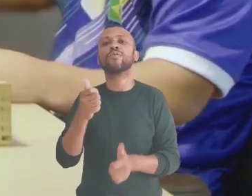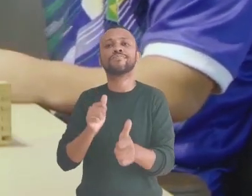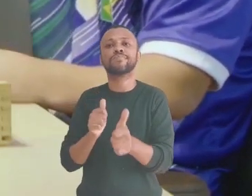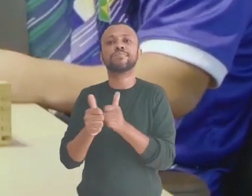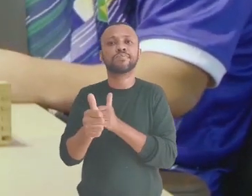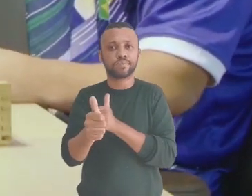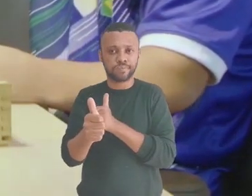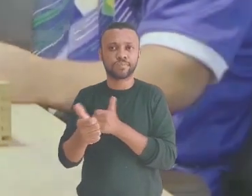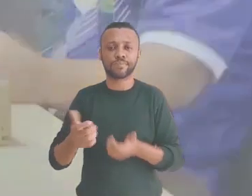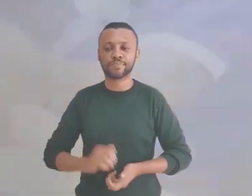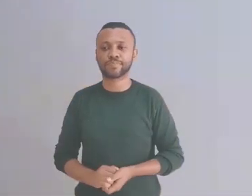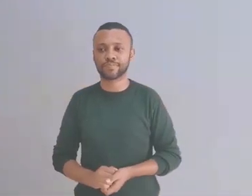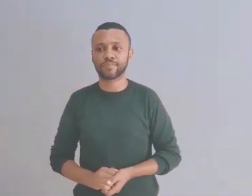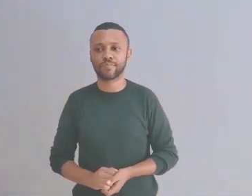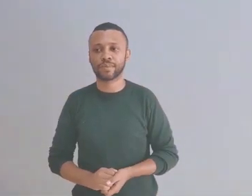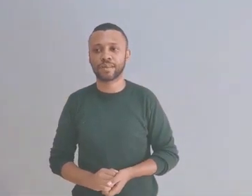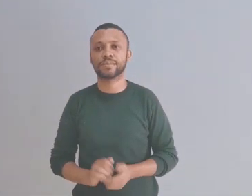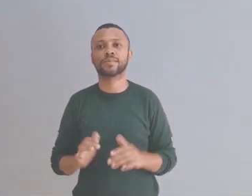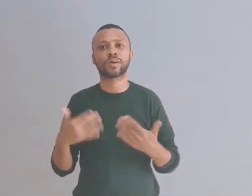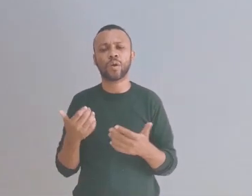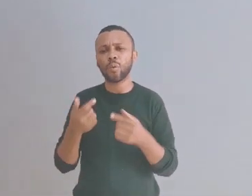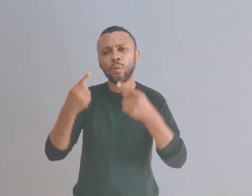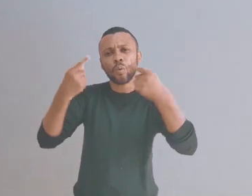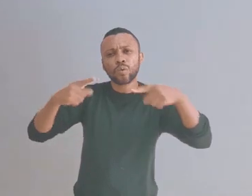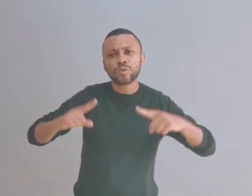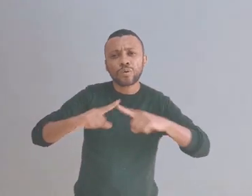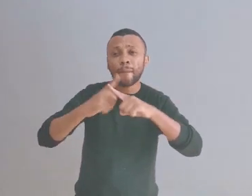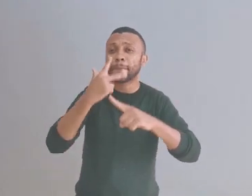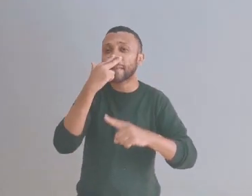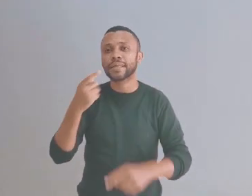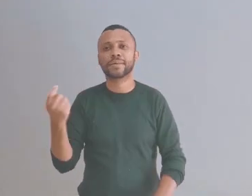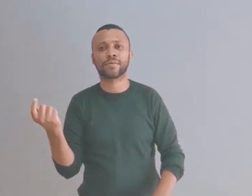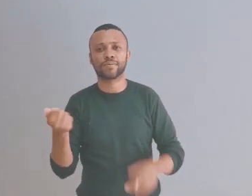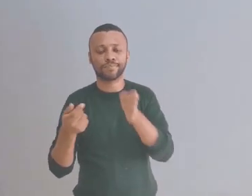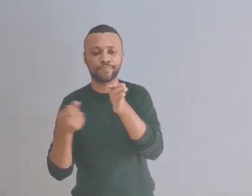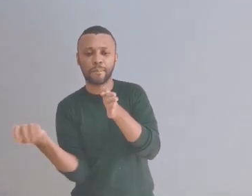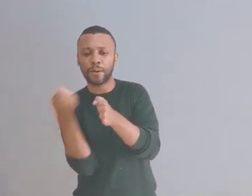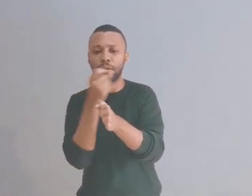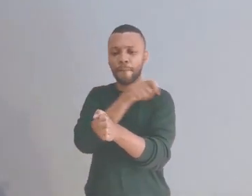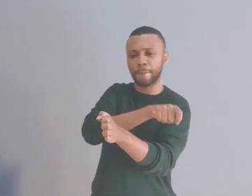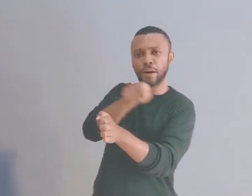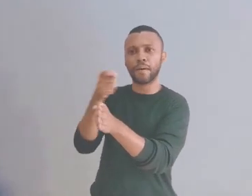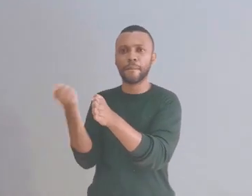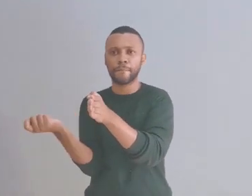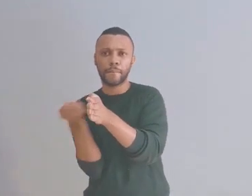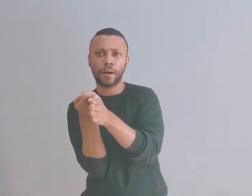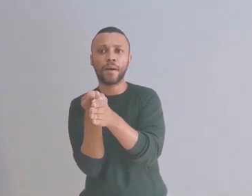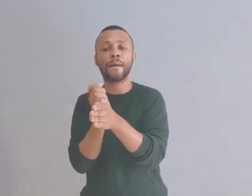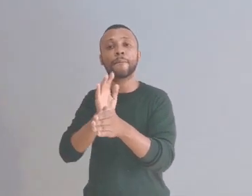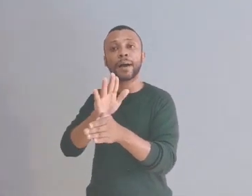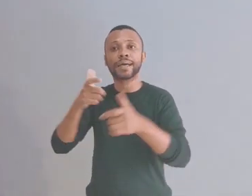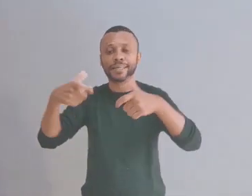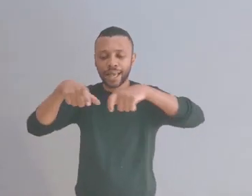Sim. O jogo é parecido com a de tênis, quando uma quadra é um pouco menor do que